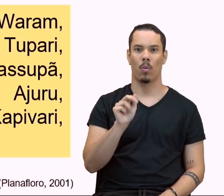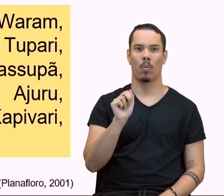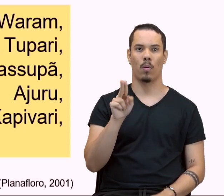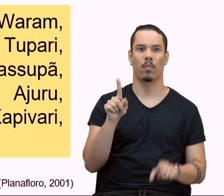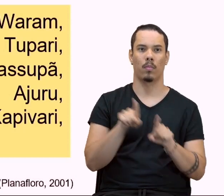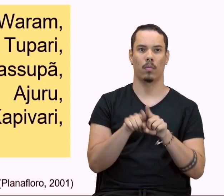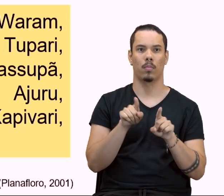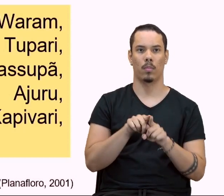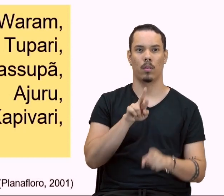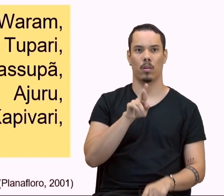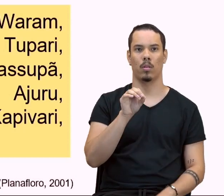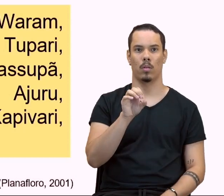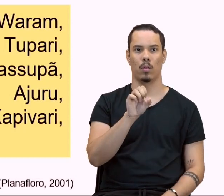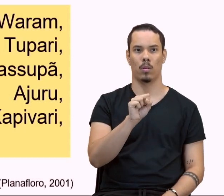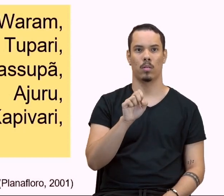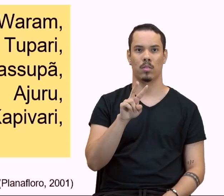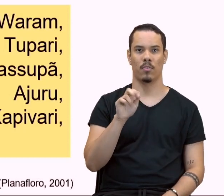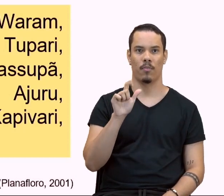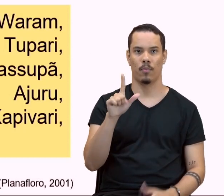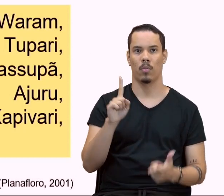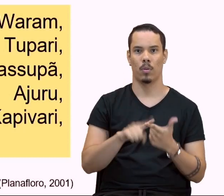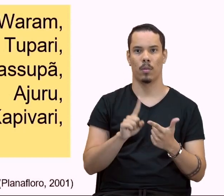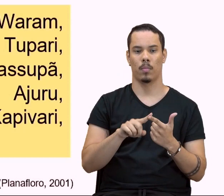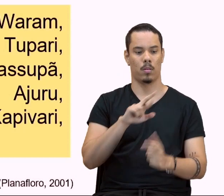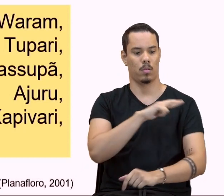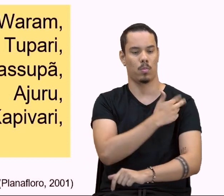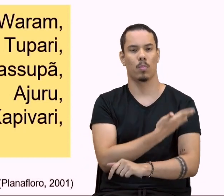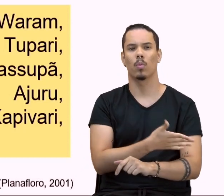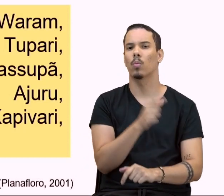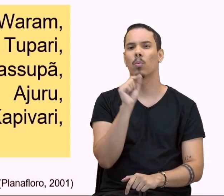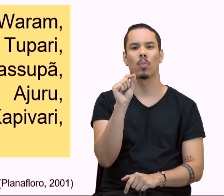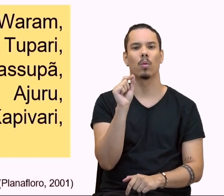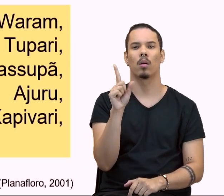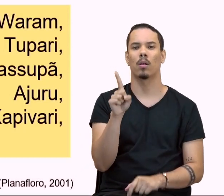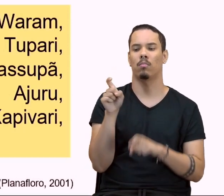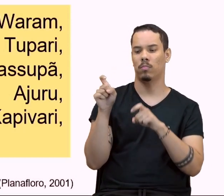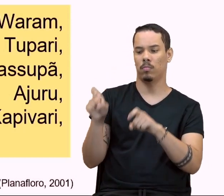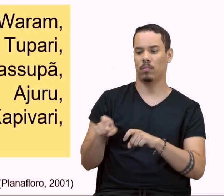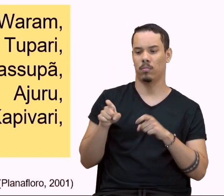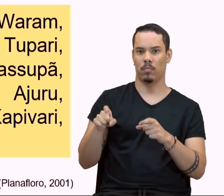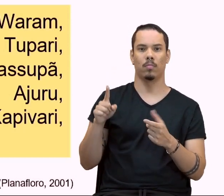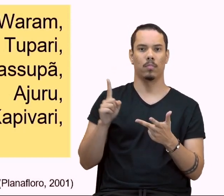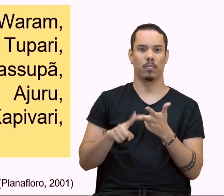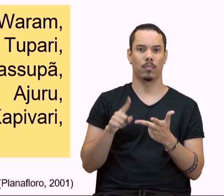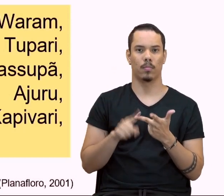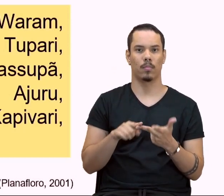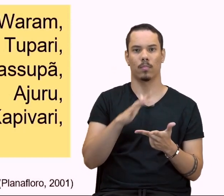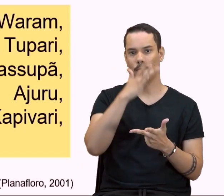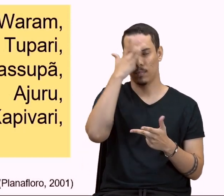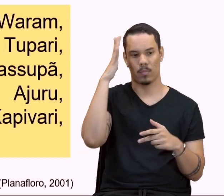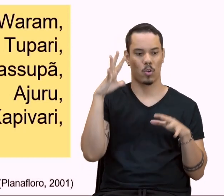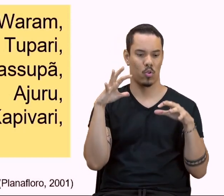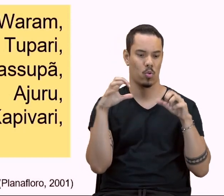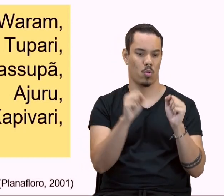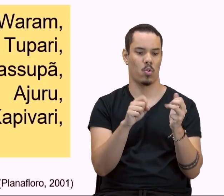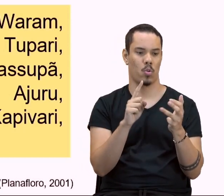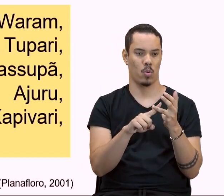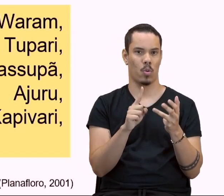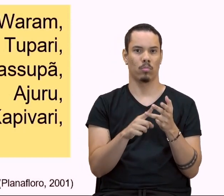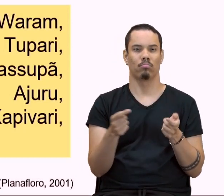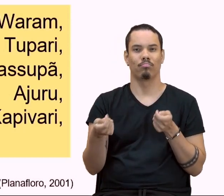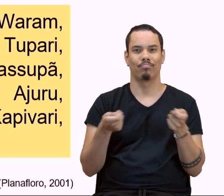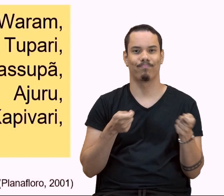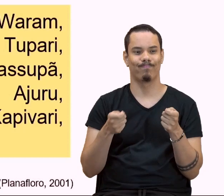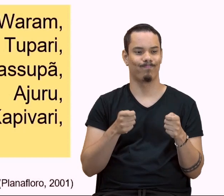pessoal? Madeireiros, fazendeiros, garimpeiros e colonos. Então, é